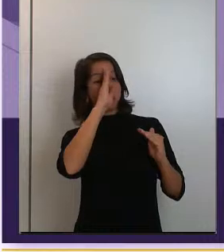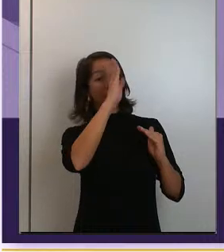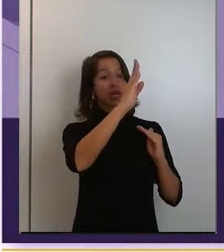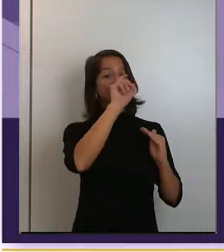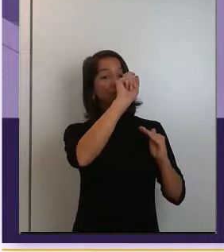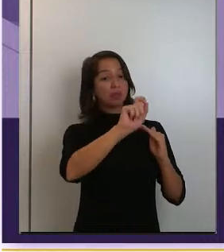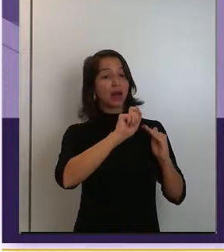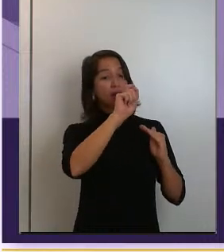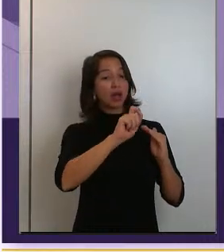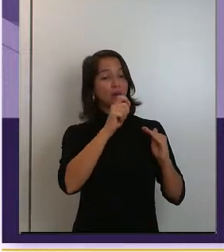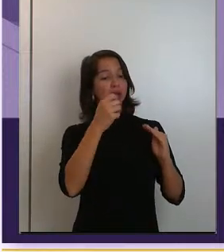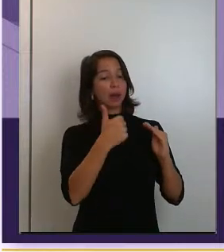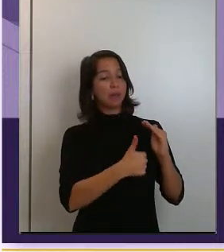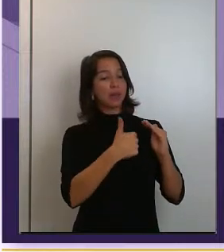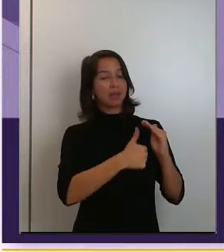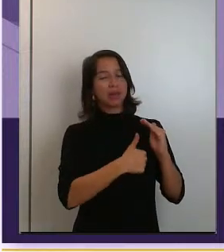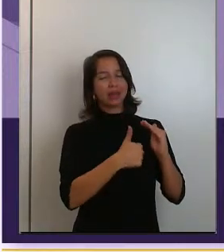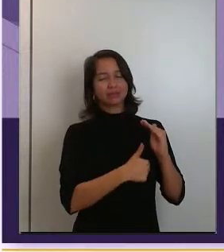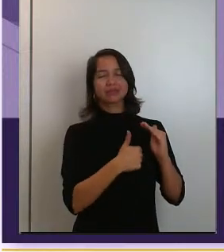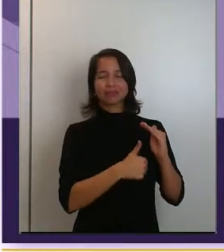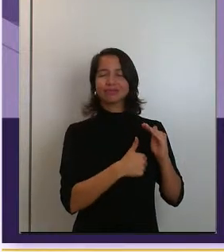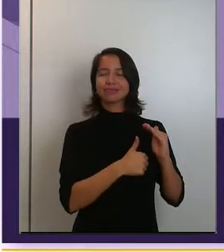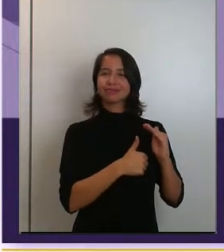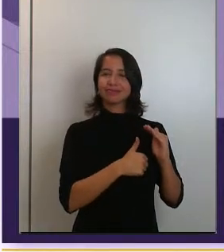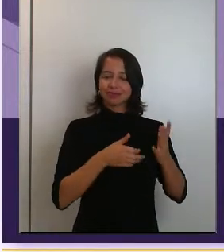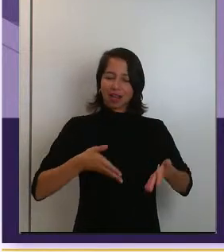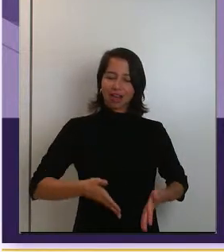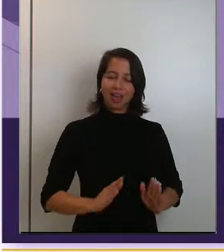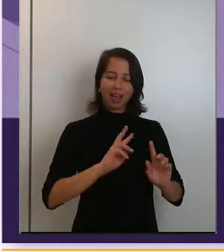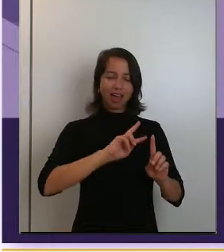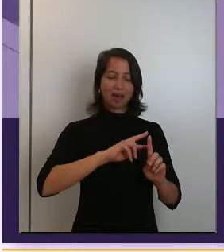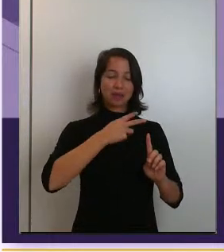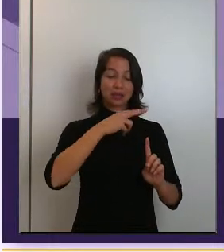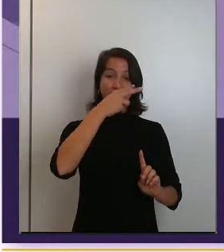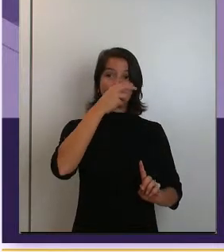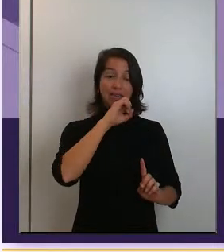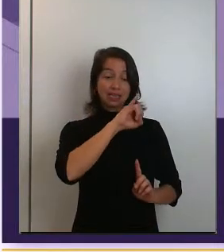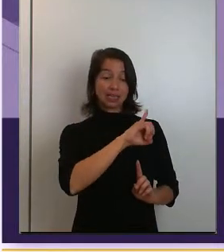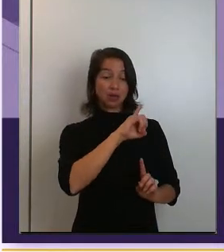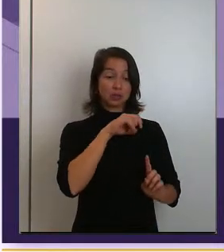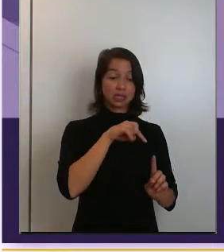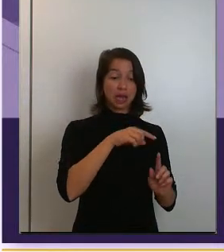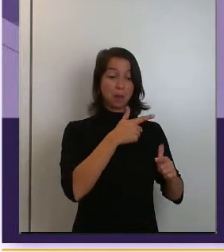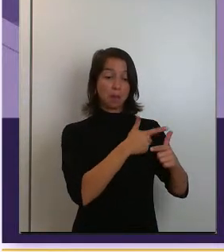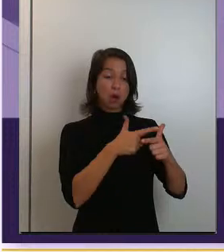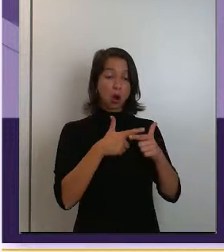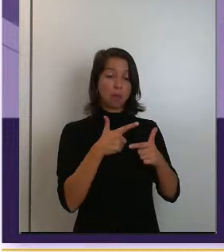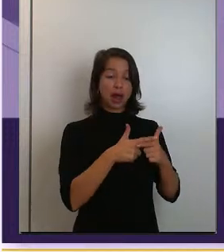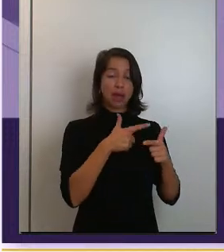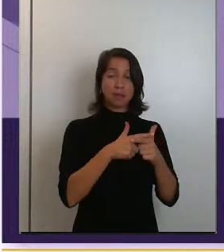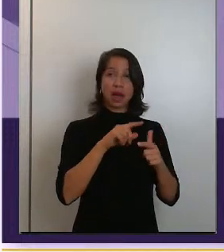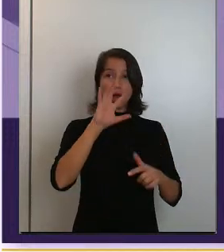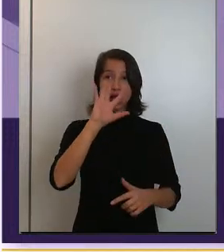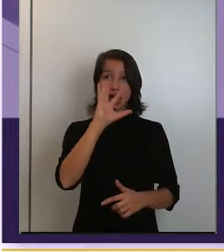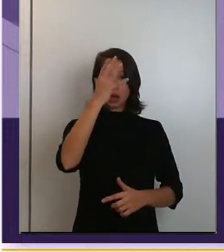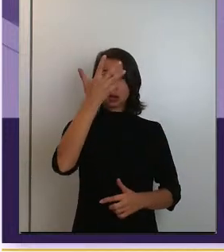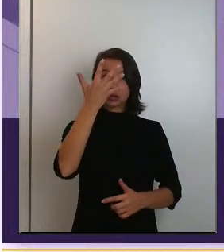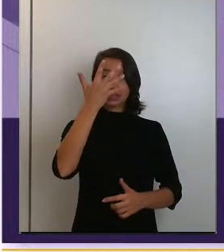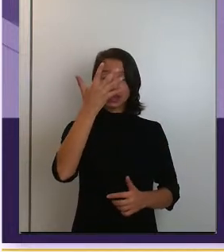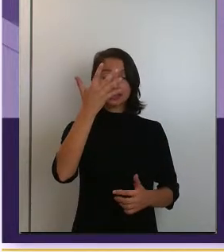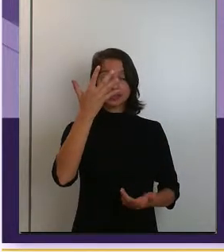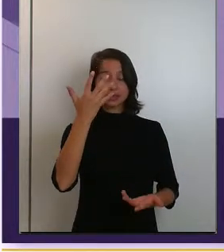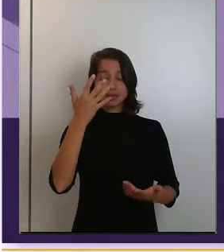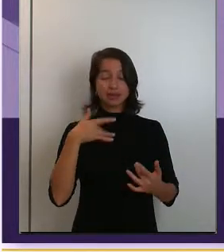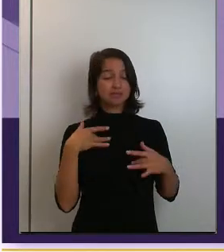é o trabalho reprodutivo. E por isso, quando algo vai mal ou quando acontece alguma crise no âmbito doméstico, quem tem que abrir mão da carreira ou